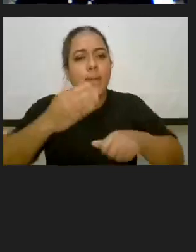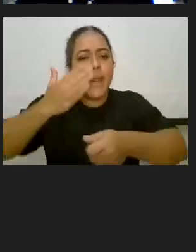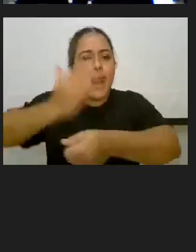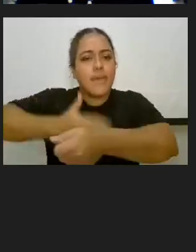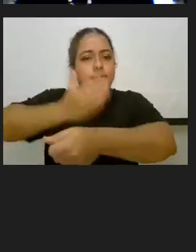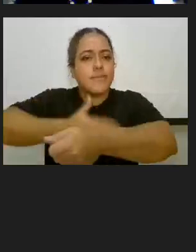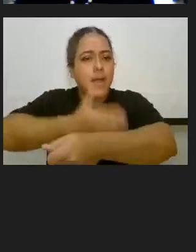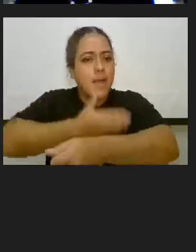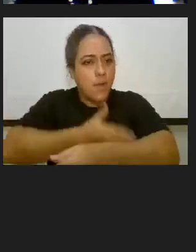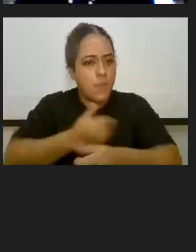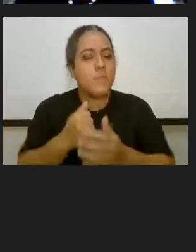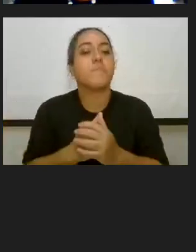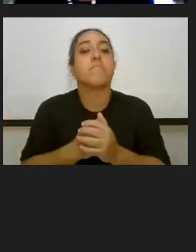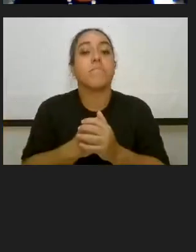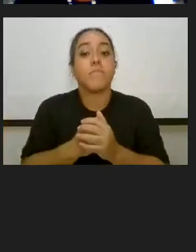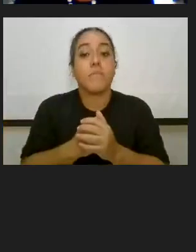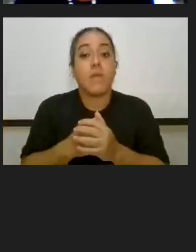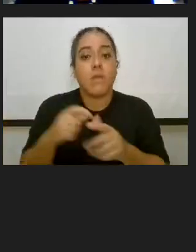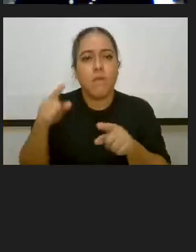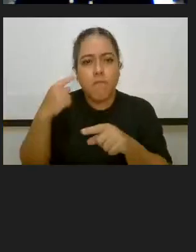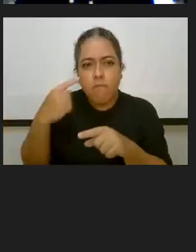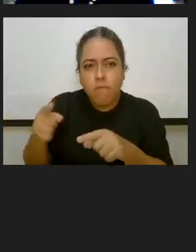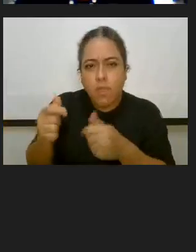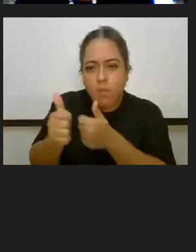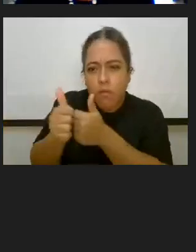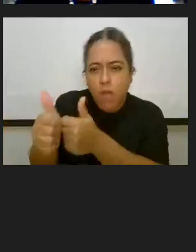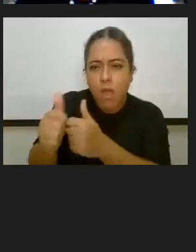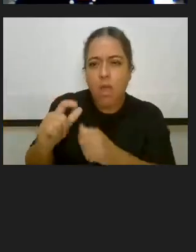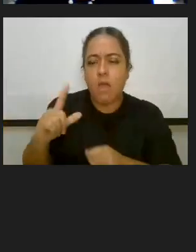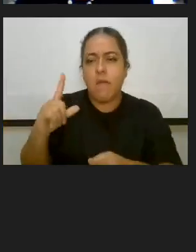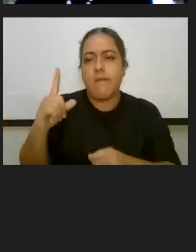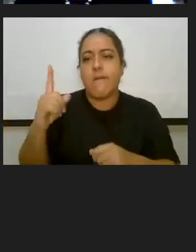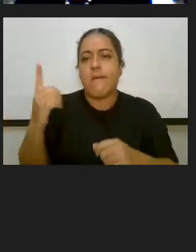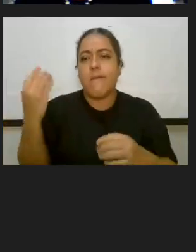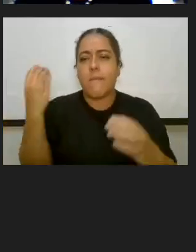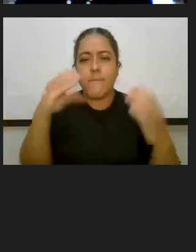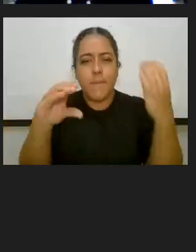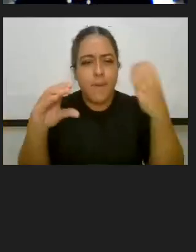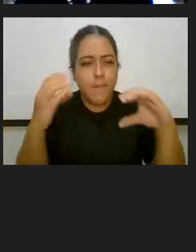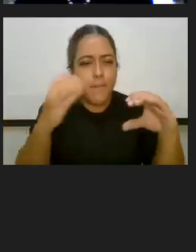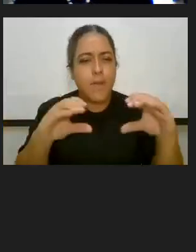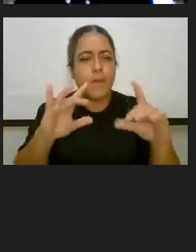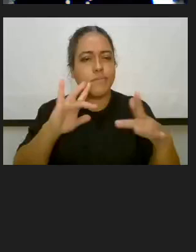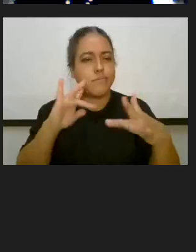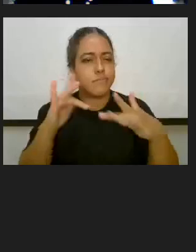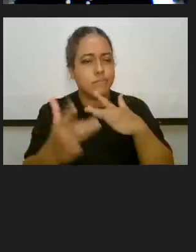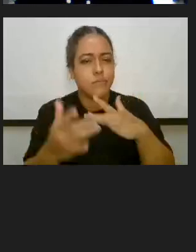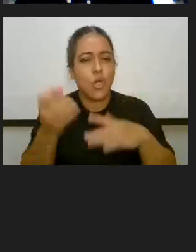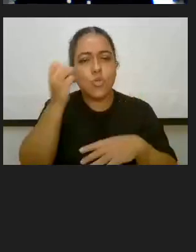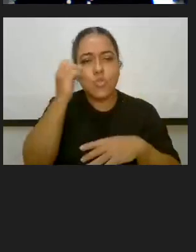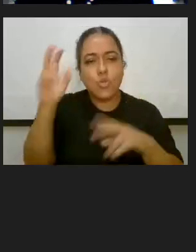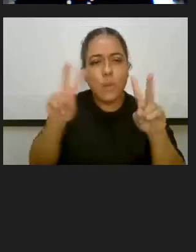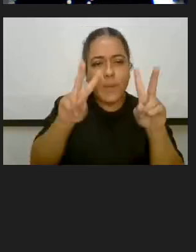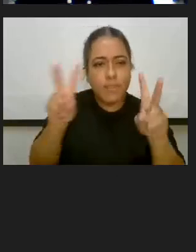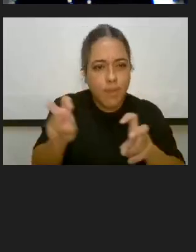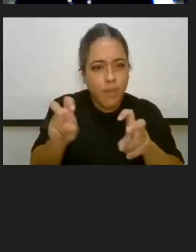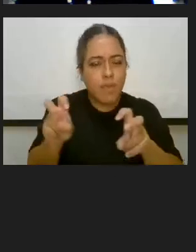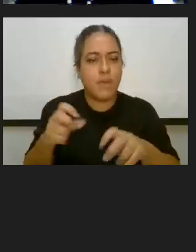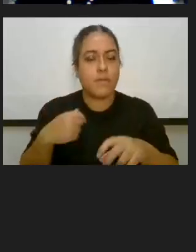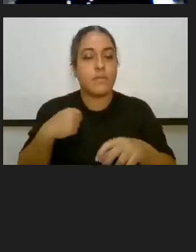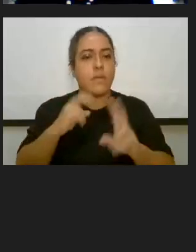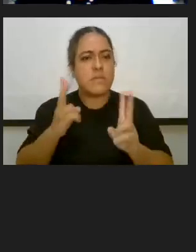autolesão, aí compartilhar fotos, textos que expõem feridas, hematomas